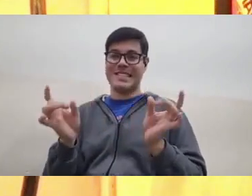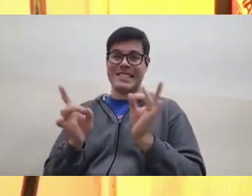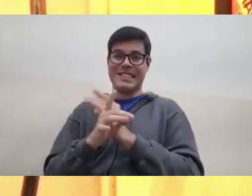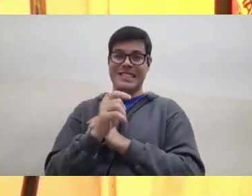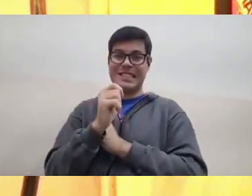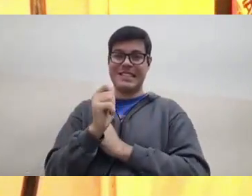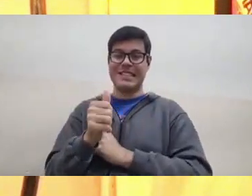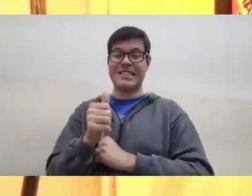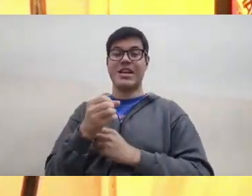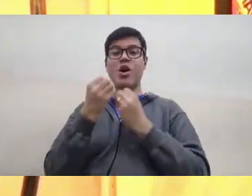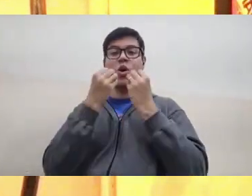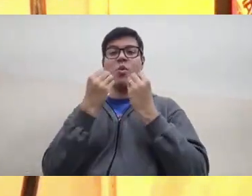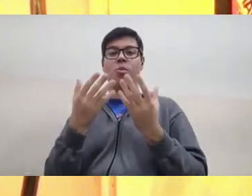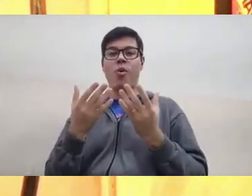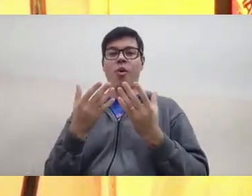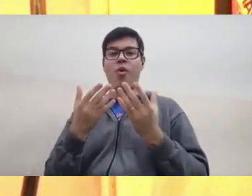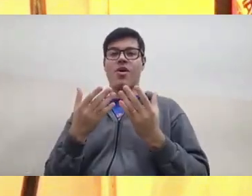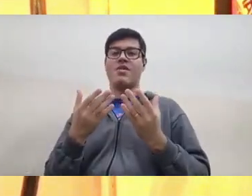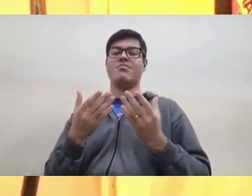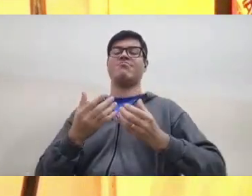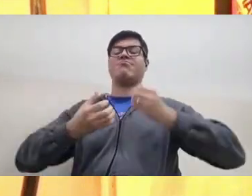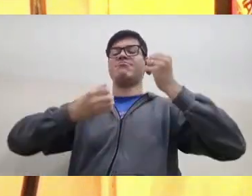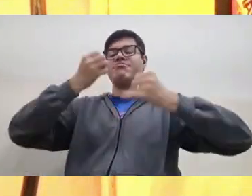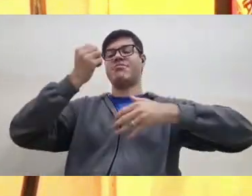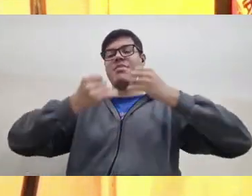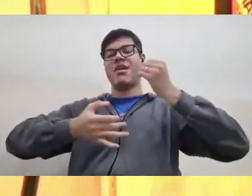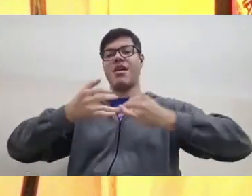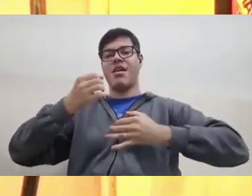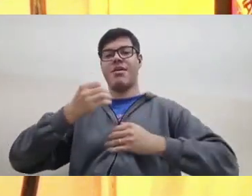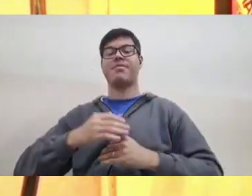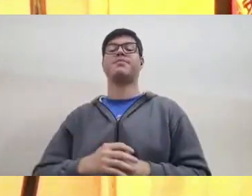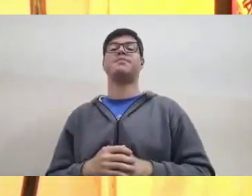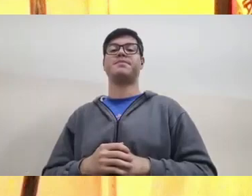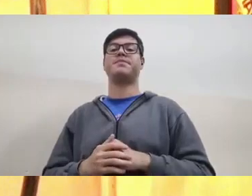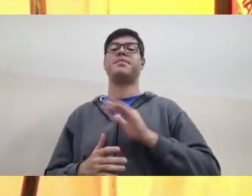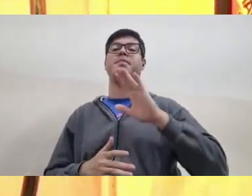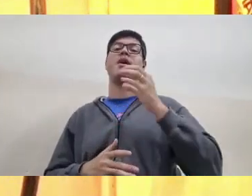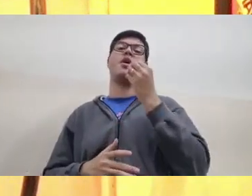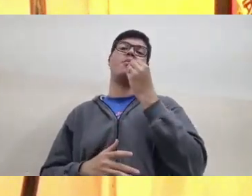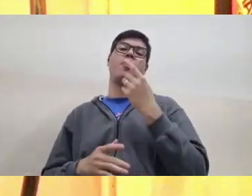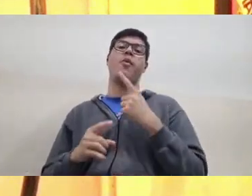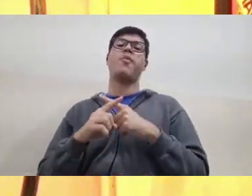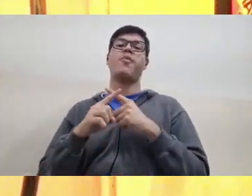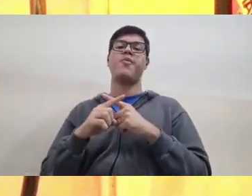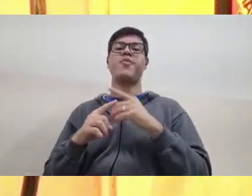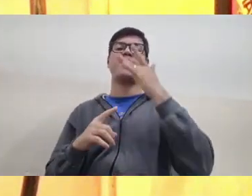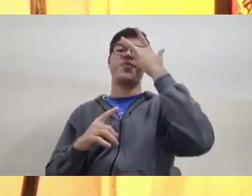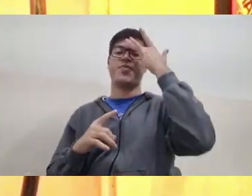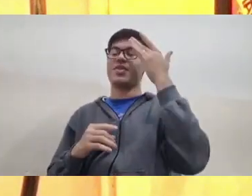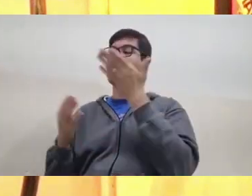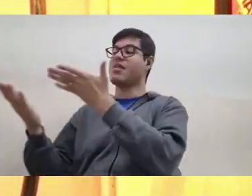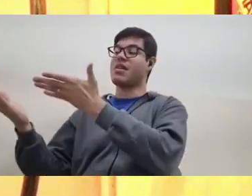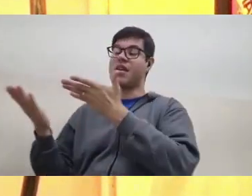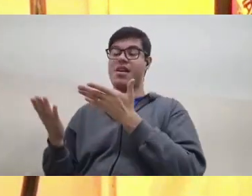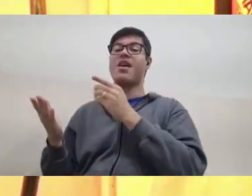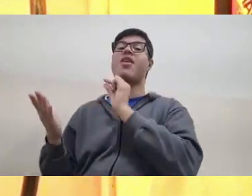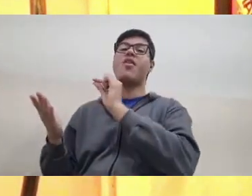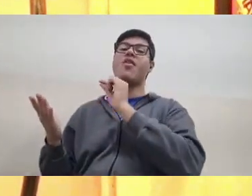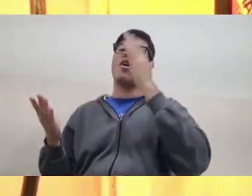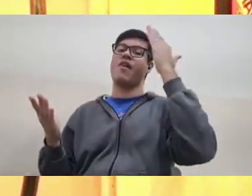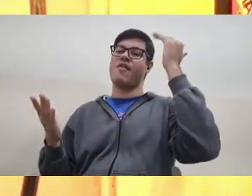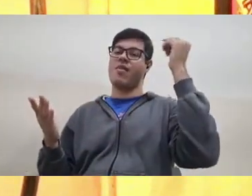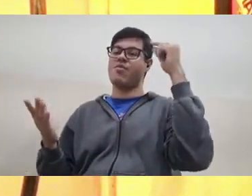falar de coisas boas porque falar coisa ruim todo mundo fala eu gosto de fazer coisa boa Inclusive eu falo que aqui as pessoas que vem faz a diferença